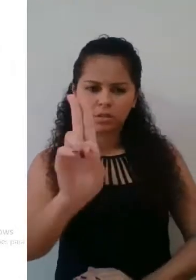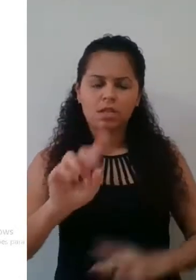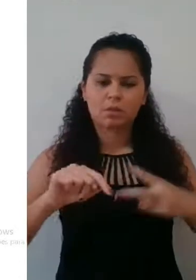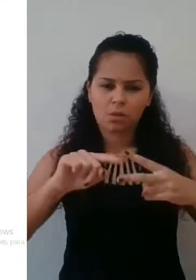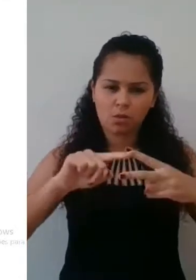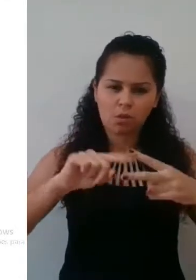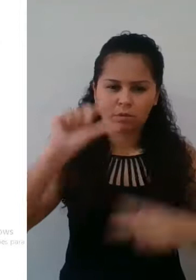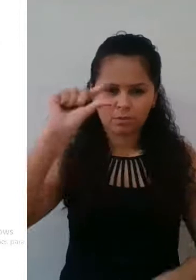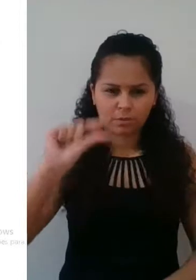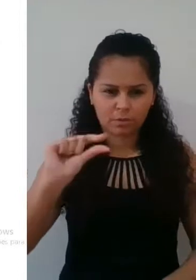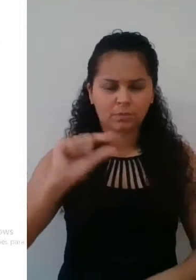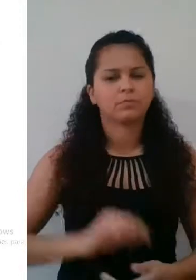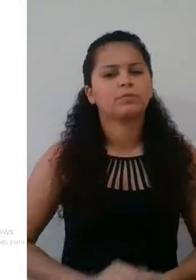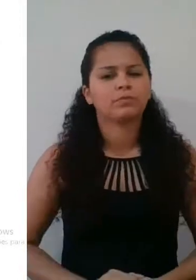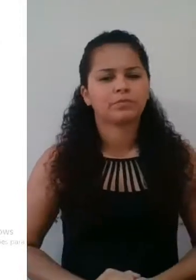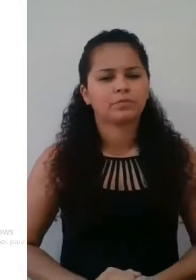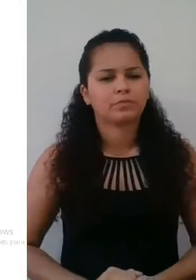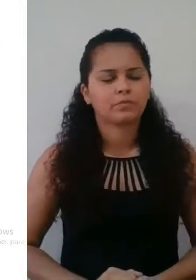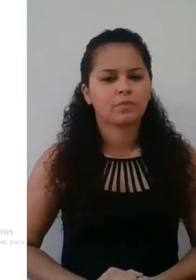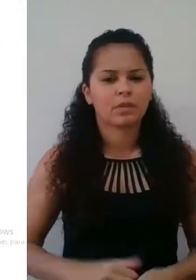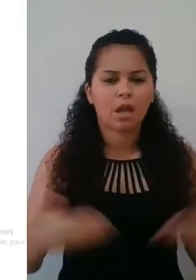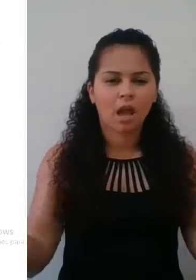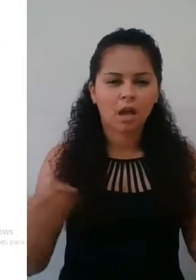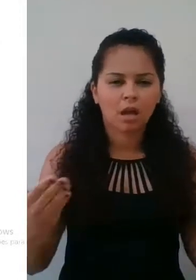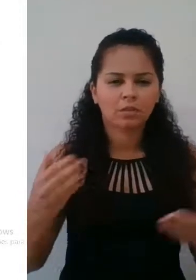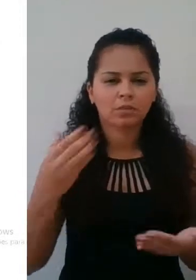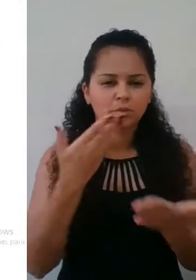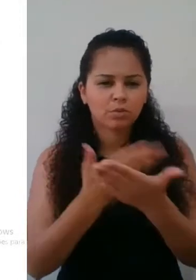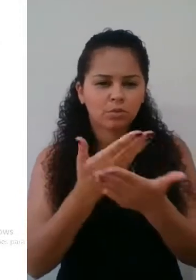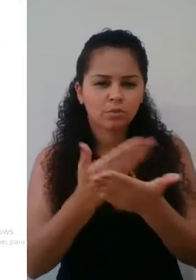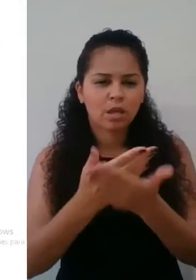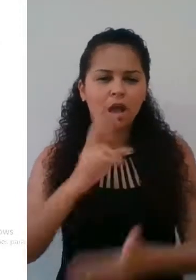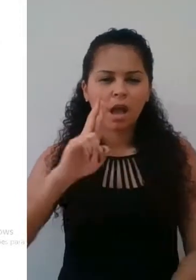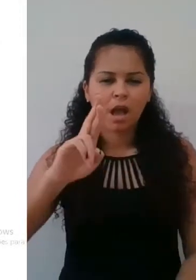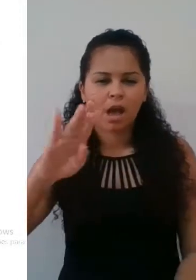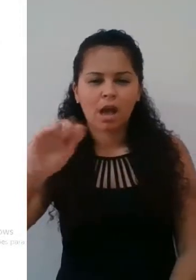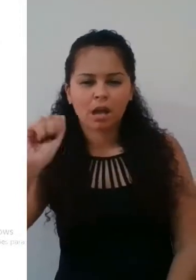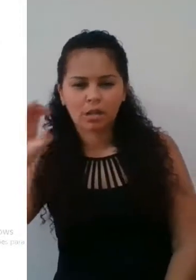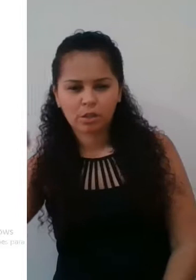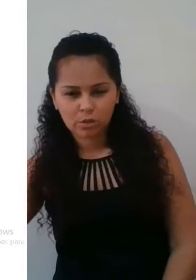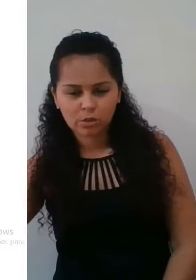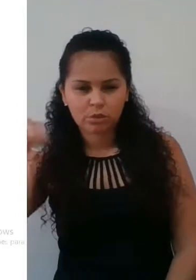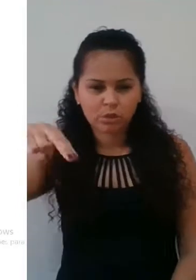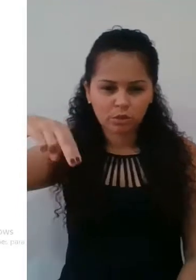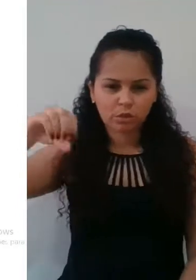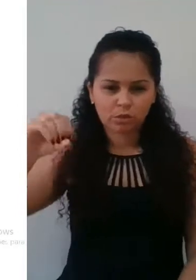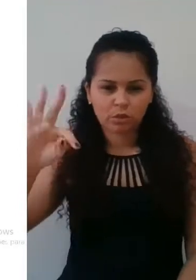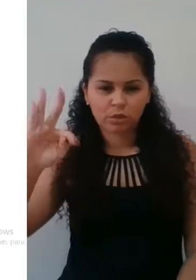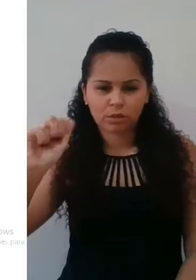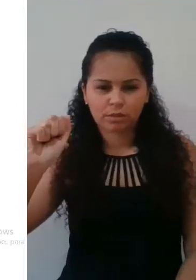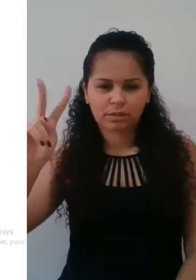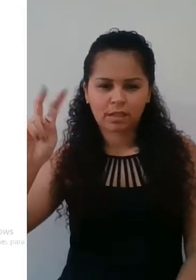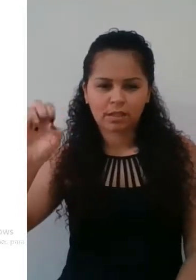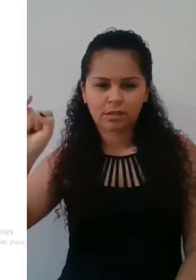lá. Vamos ver os raios notáveis que a gente tem para formação de imagens em